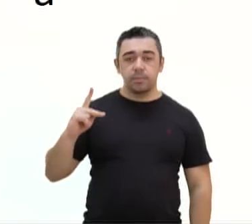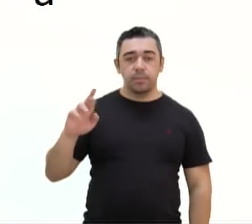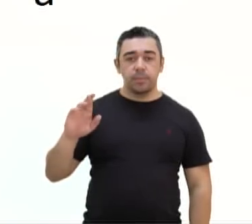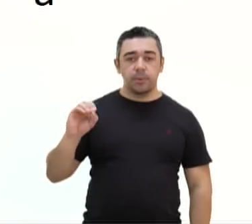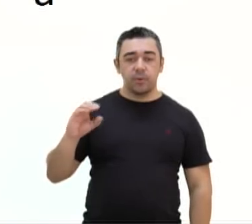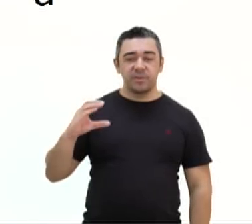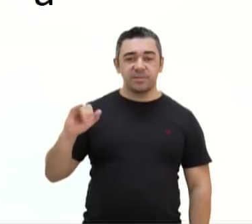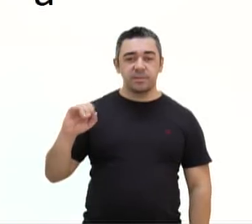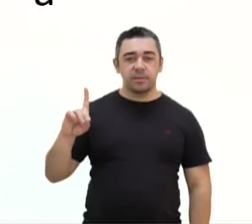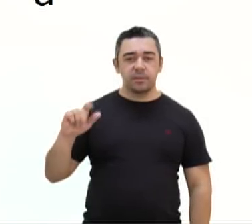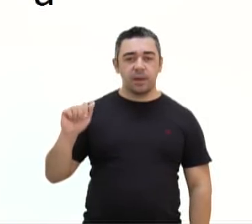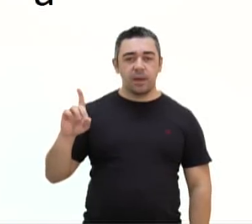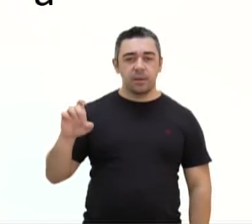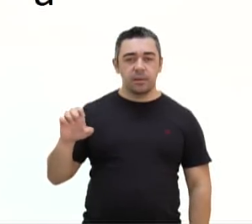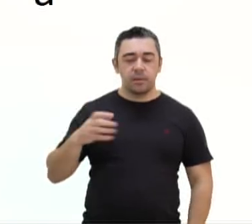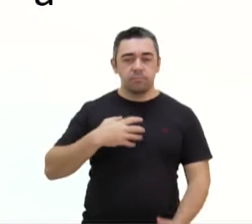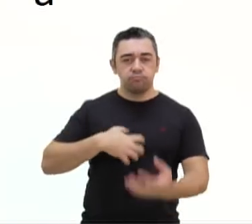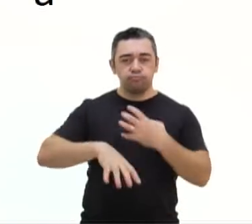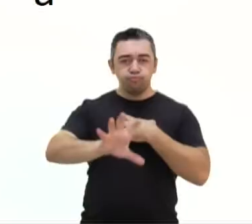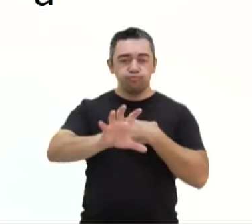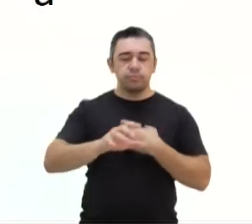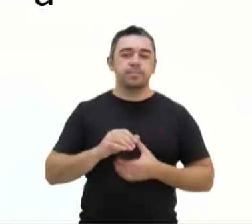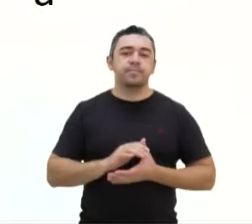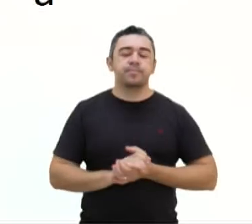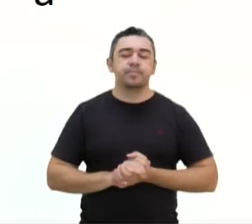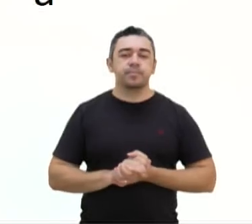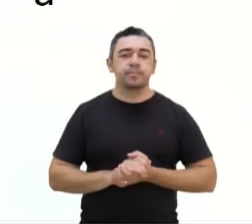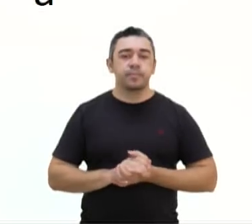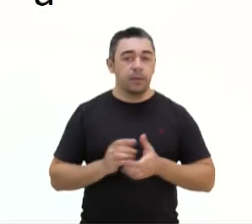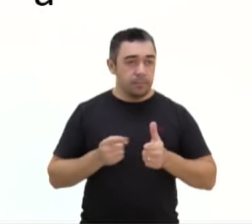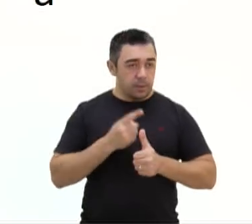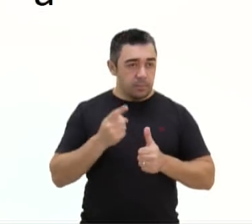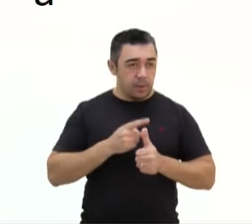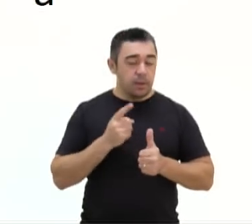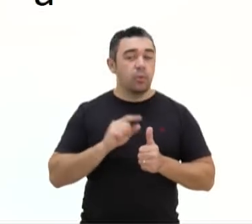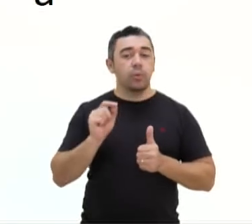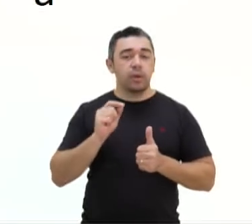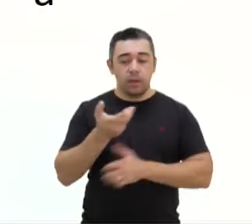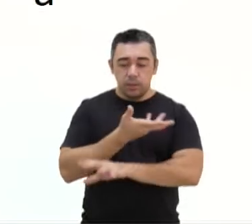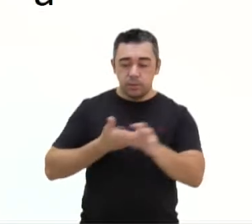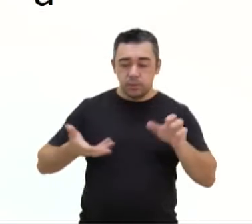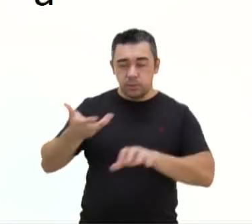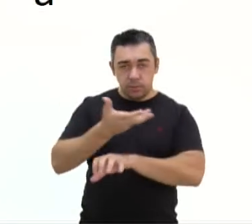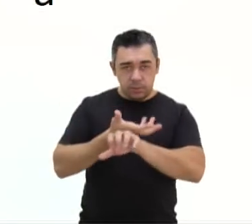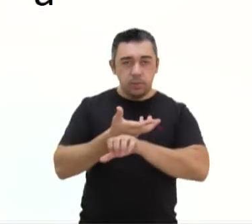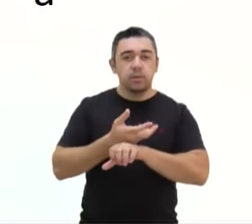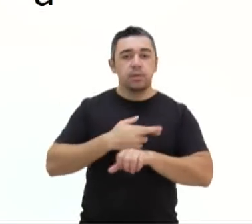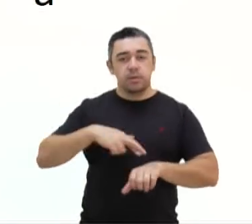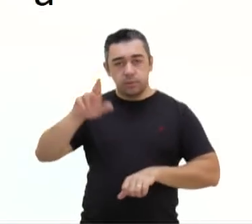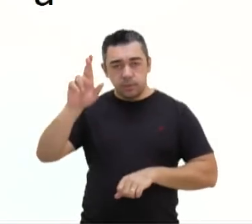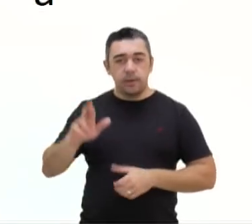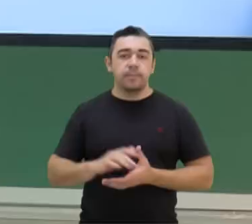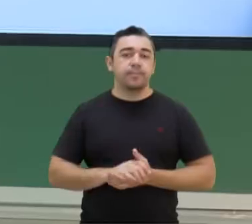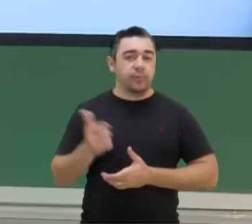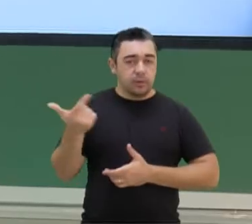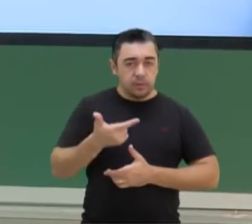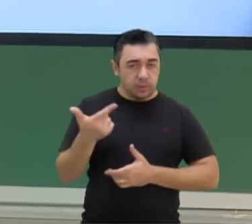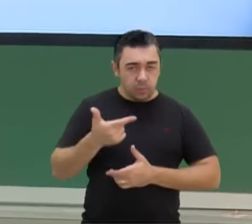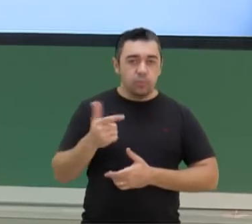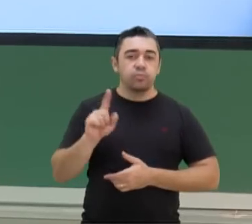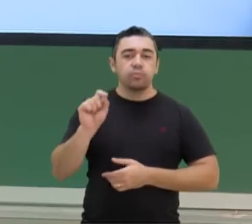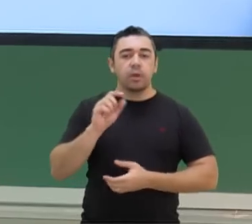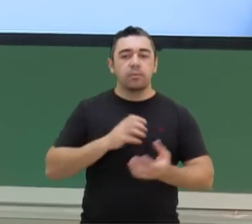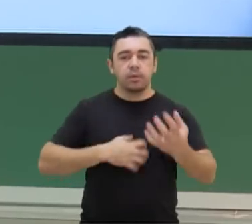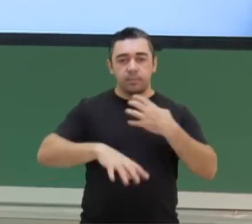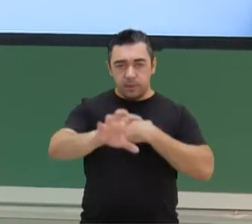Reciprocidade. Então, a resposta aqui para a nossa atividade é, na primeira, diálogo interreligioso, na segunda, reciprocidade.